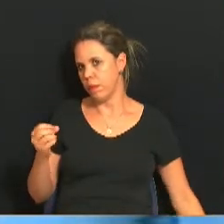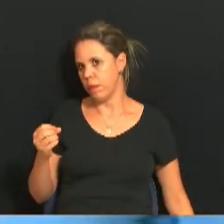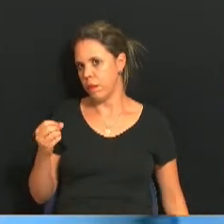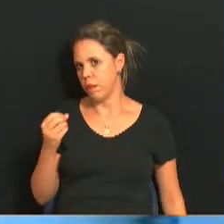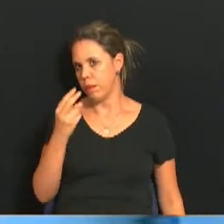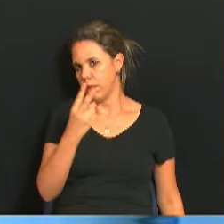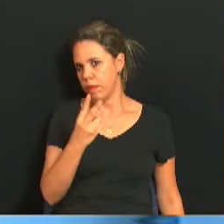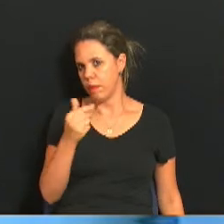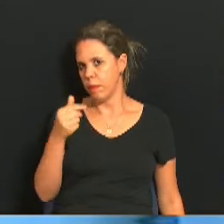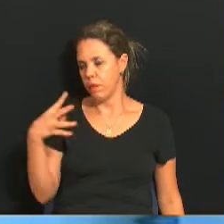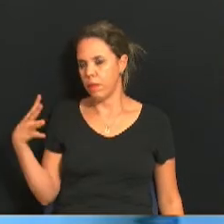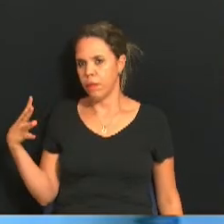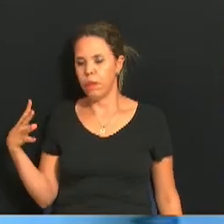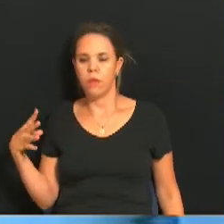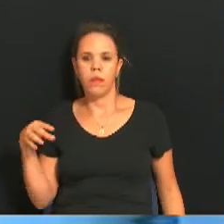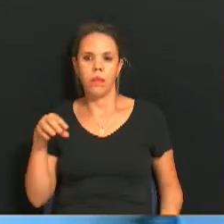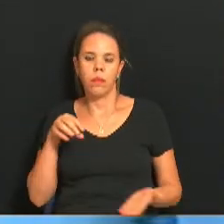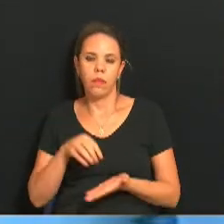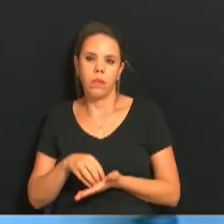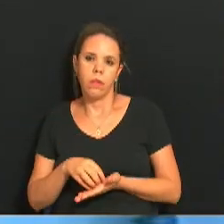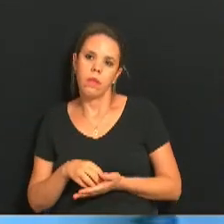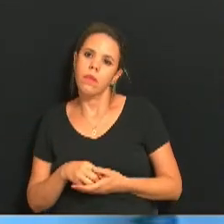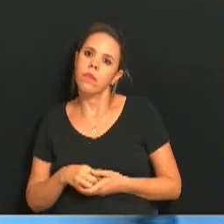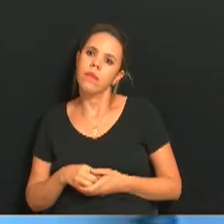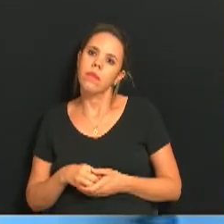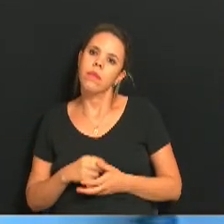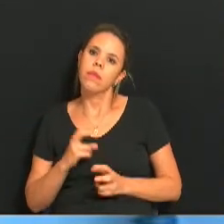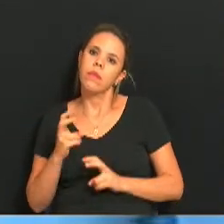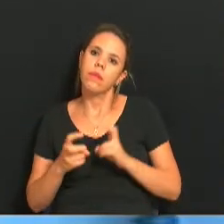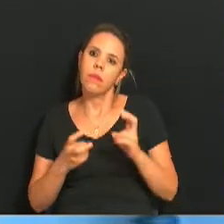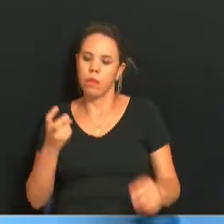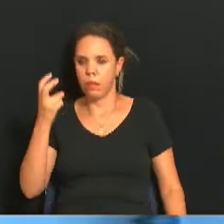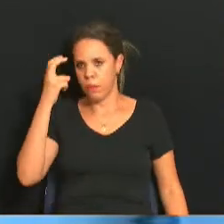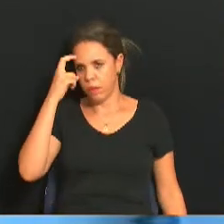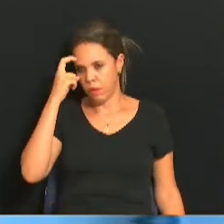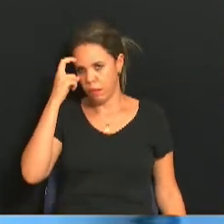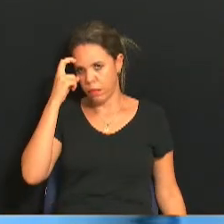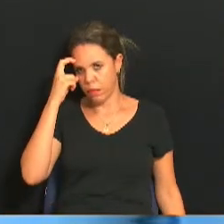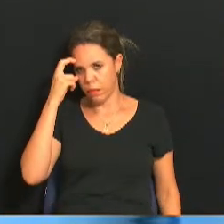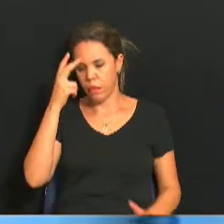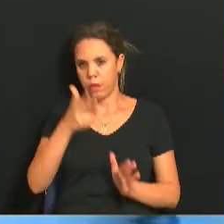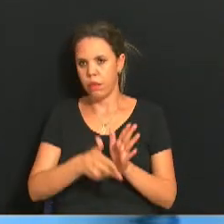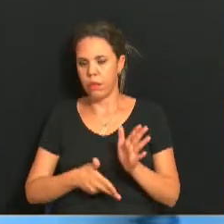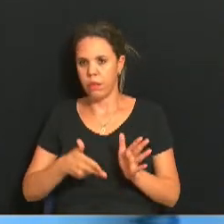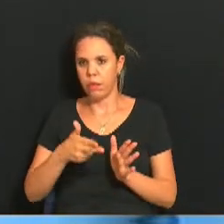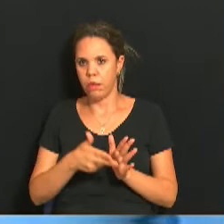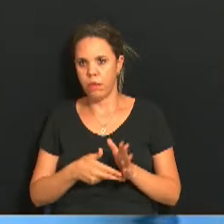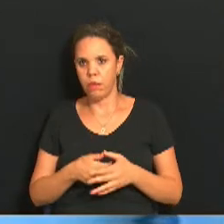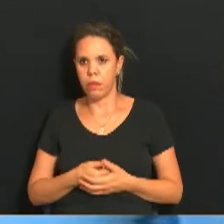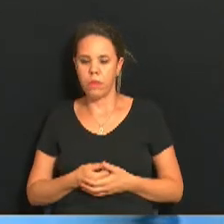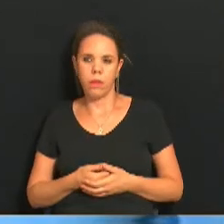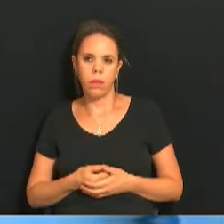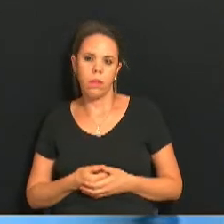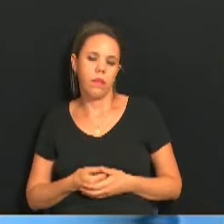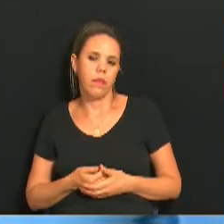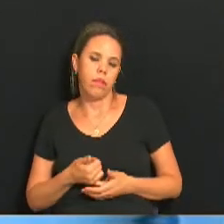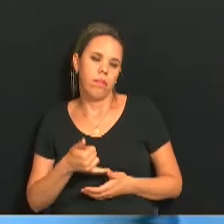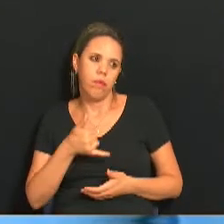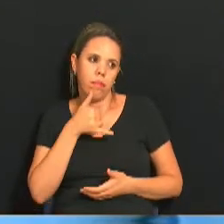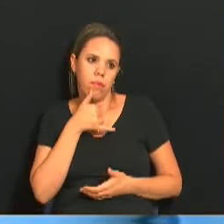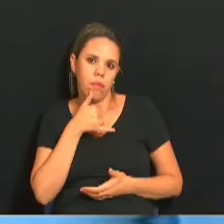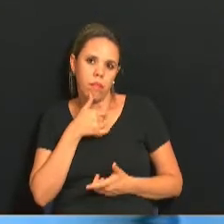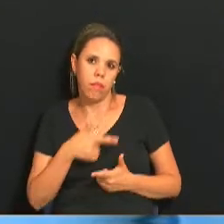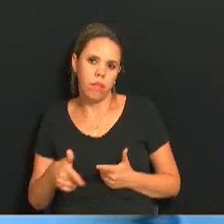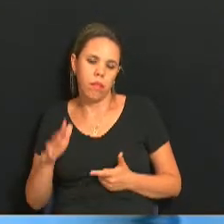na Falcon de parte instituiu o barco e cultural Ferroviário é essa Norma mas infelizmente ela é